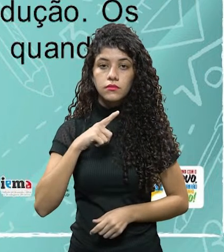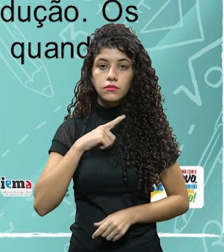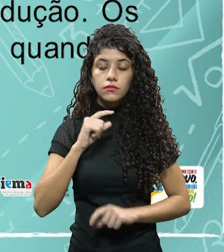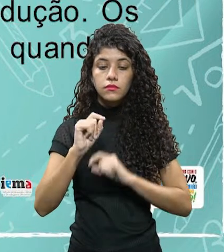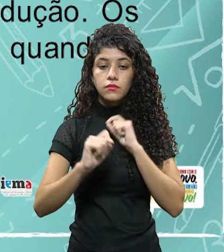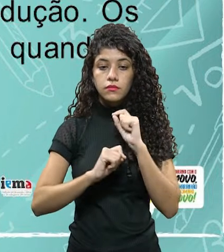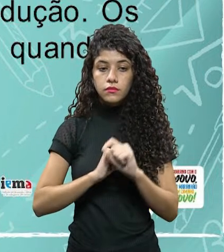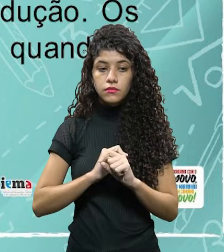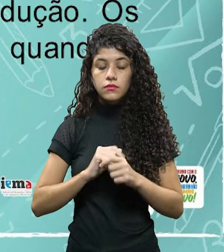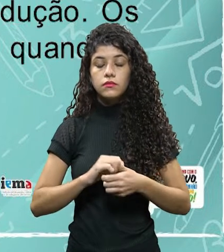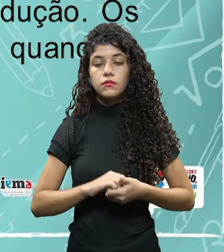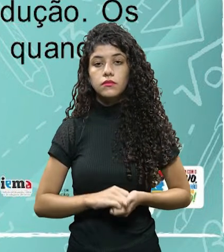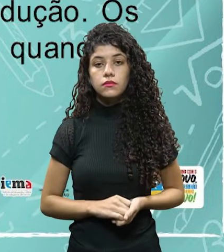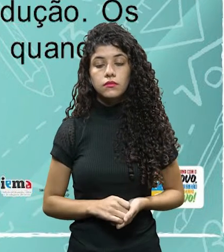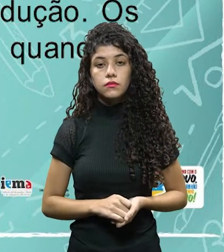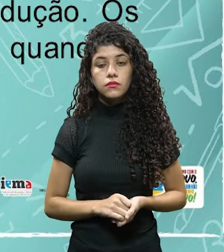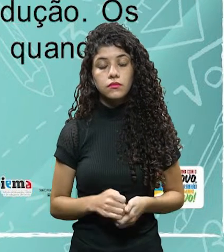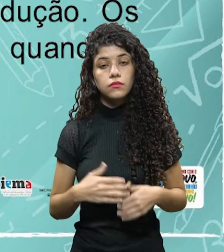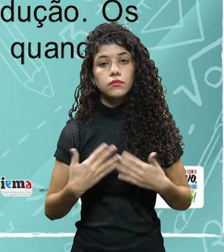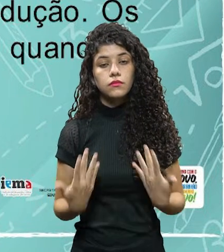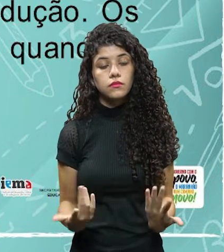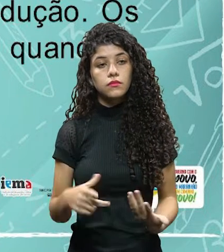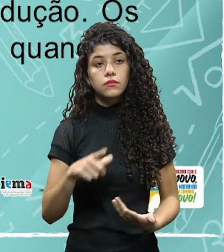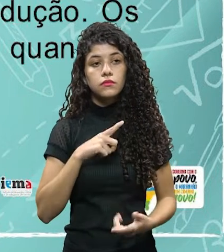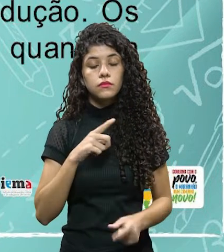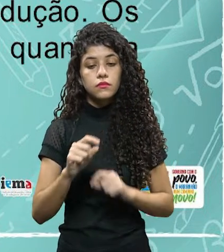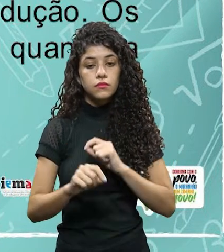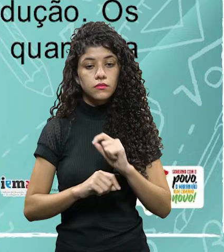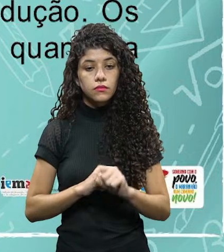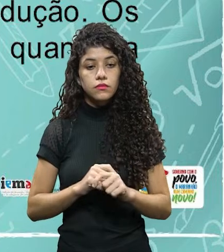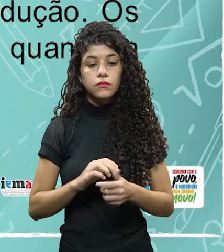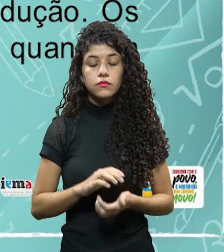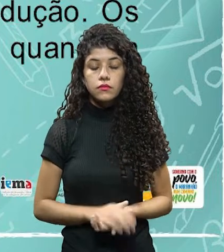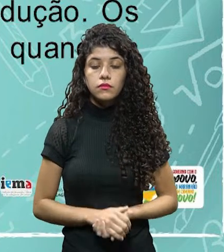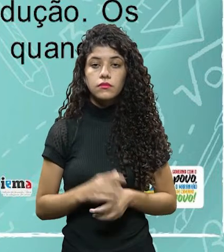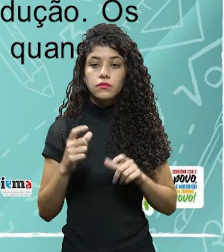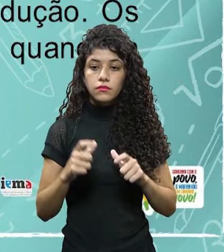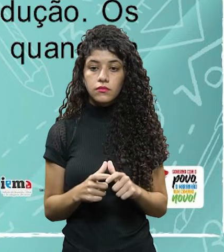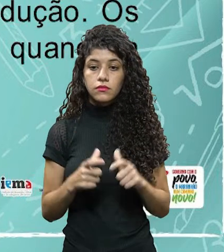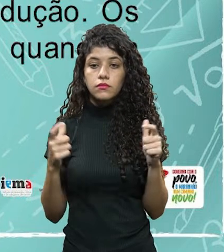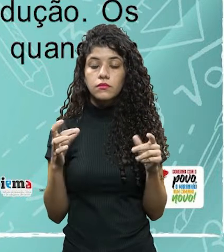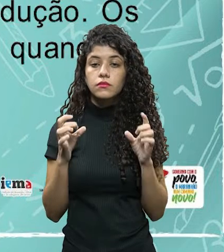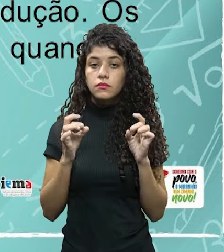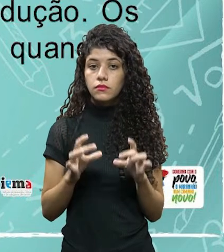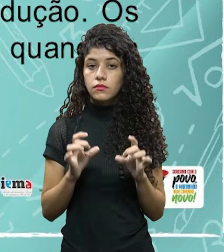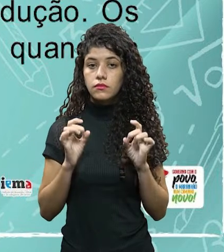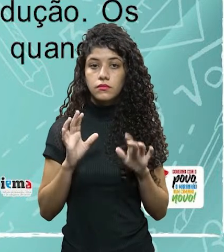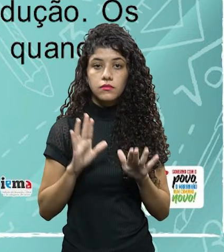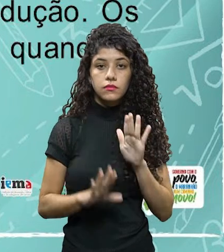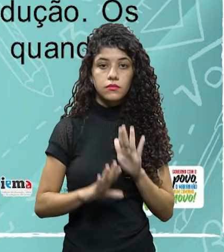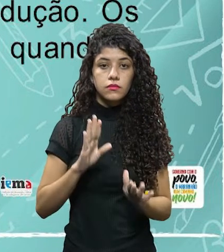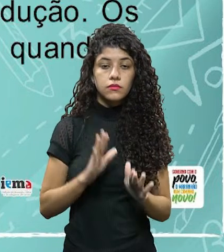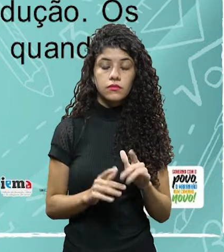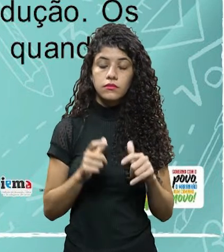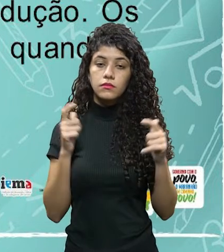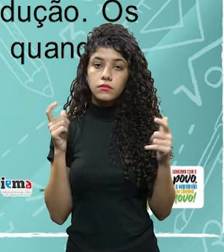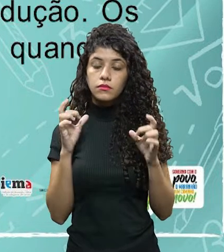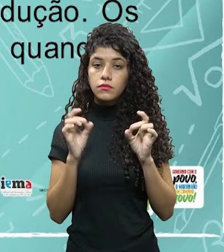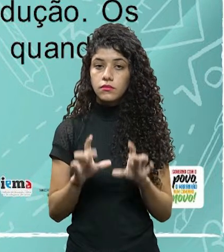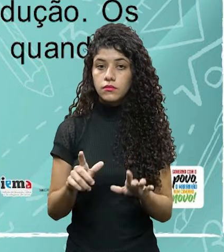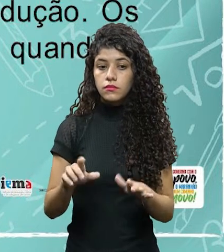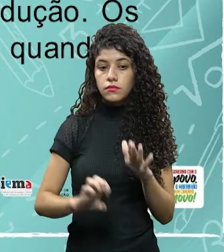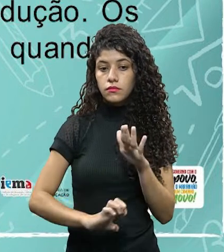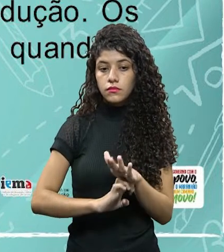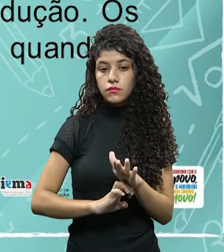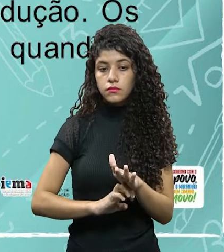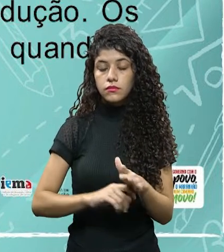os custos e os lucros. Então está vinculado o quê? Ao volume de vendas. Então, dependendo do volume de vendas da empresa,